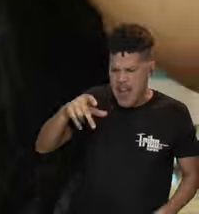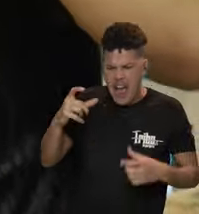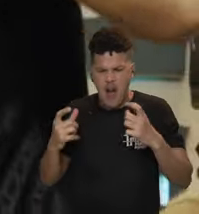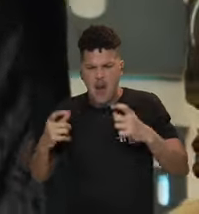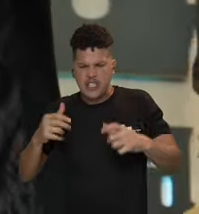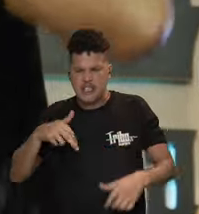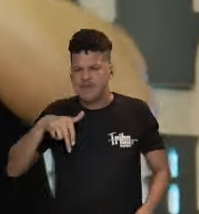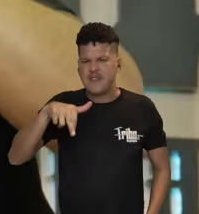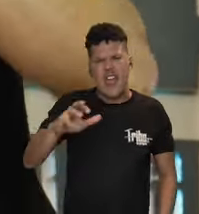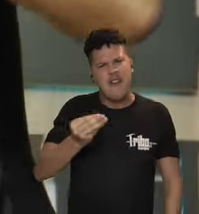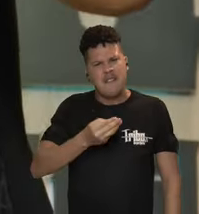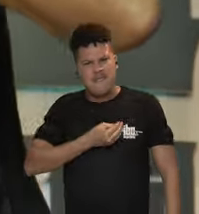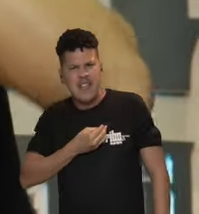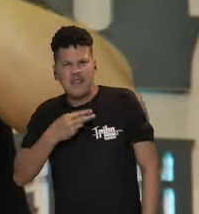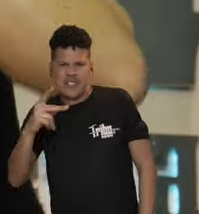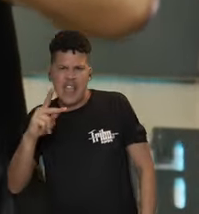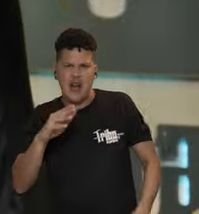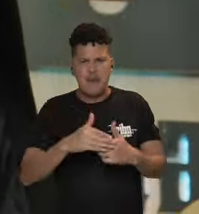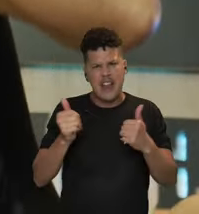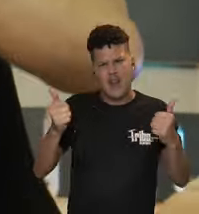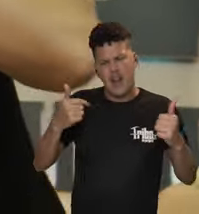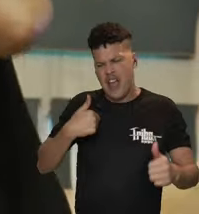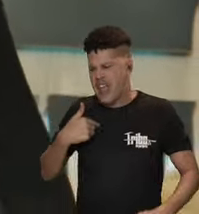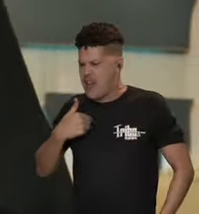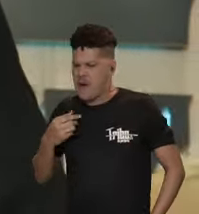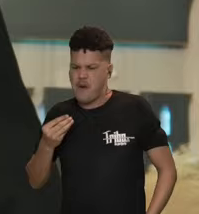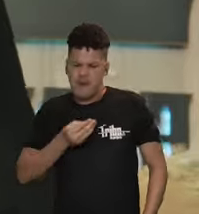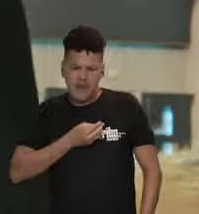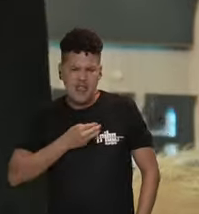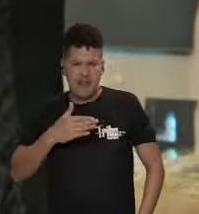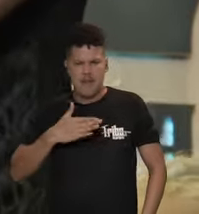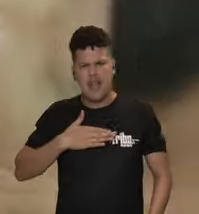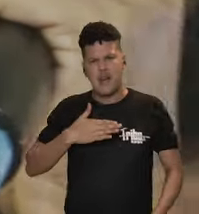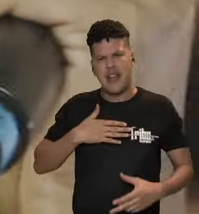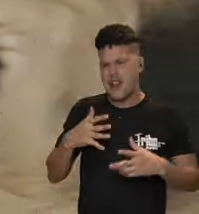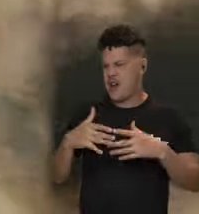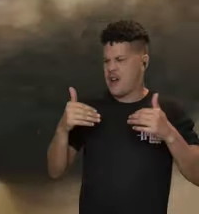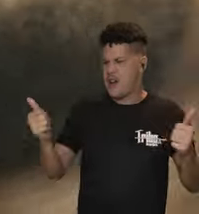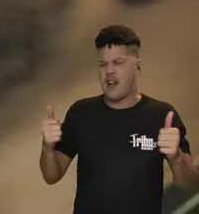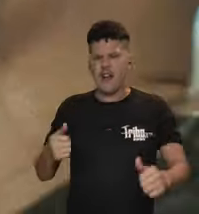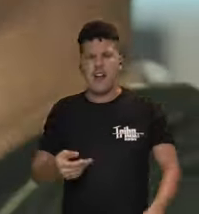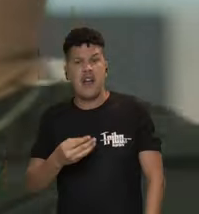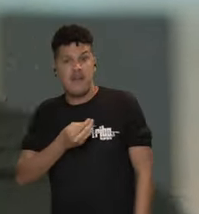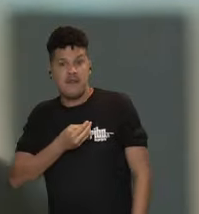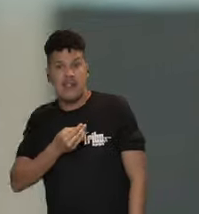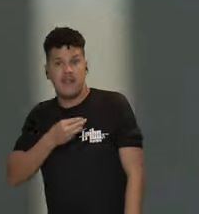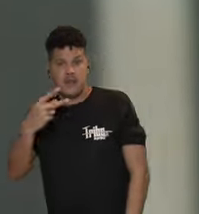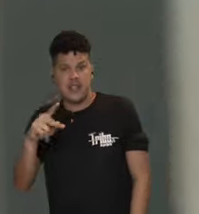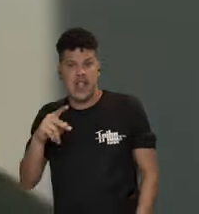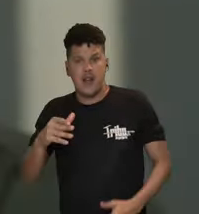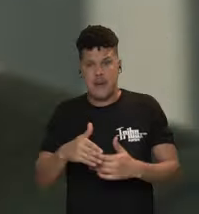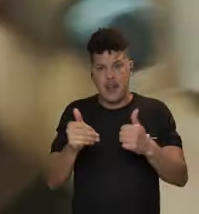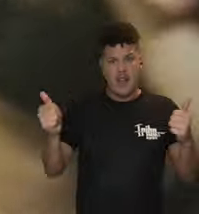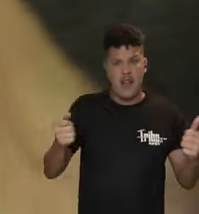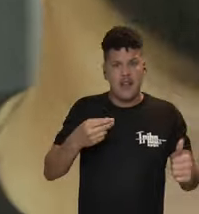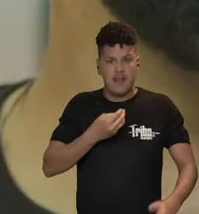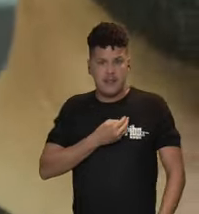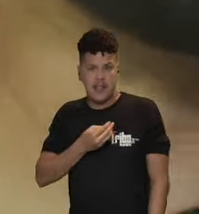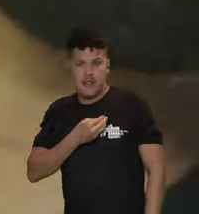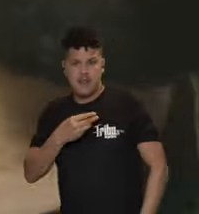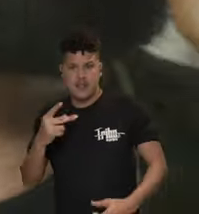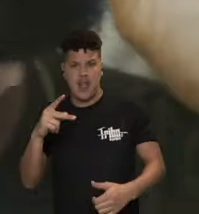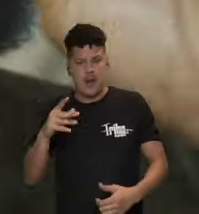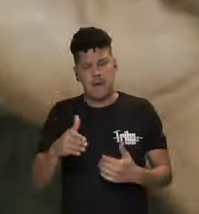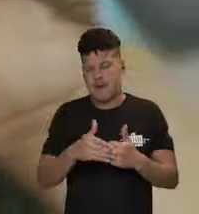o seu melhor, que eu vivo o meu melhor. Vivo o seu melhor, vivo o seu melhor. Vivo